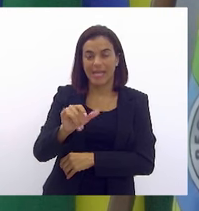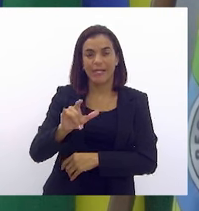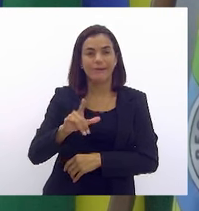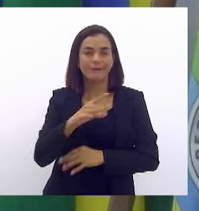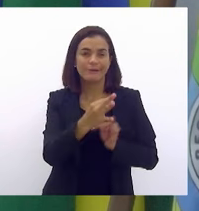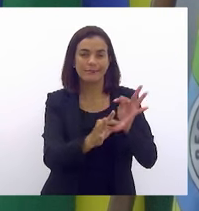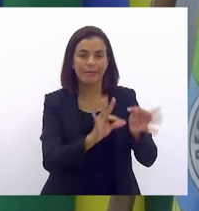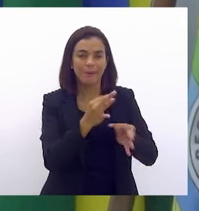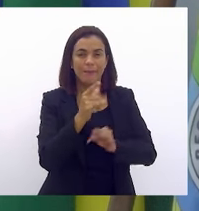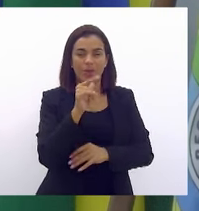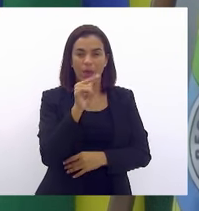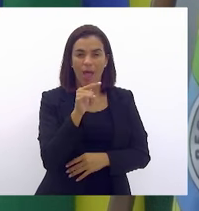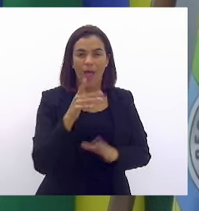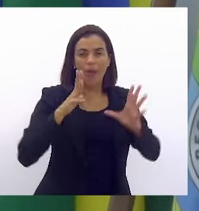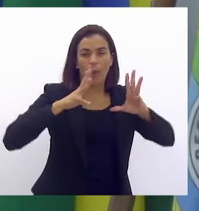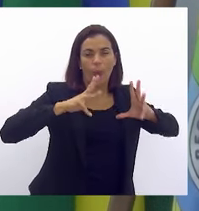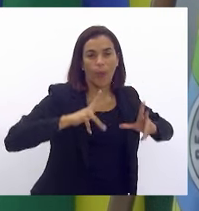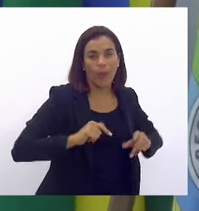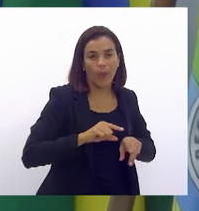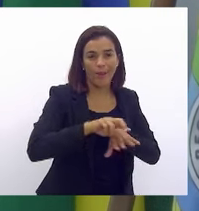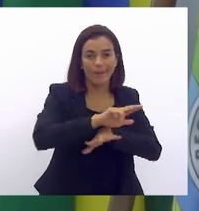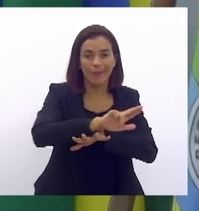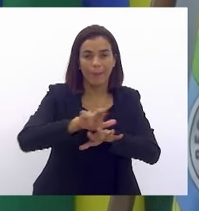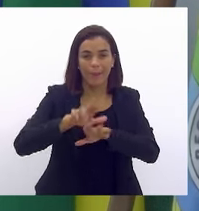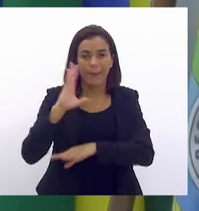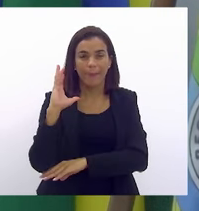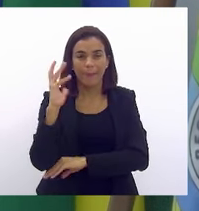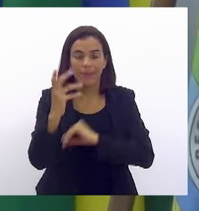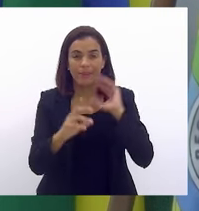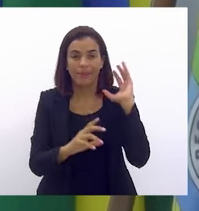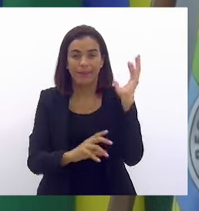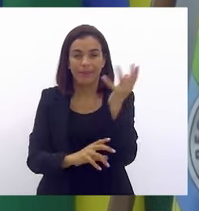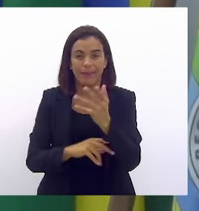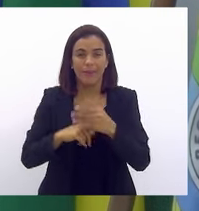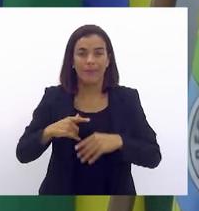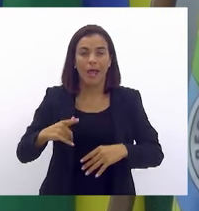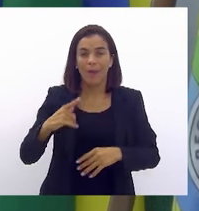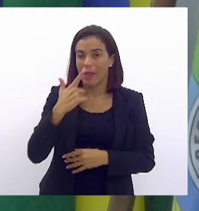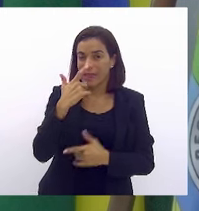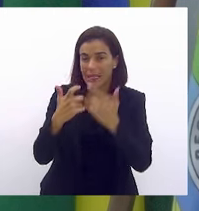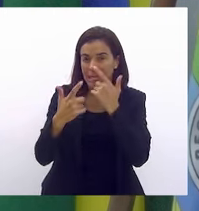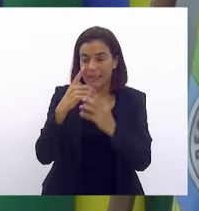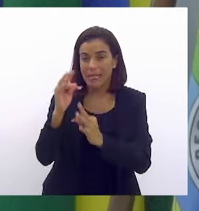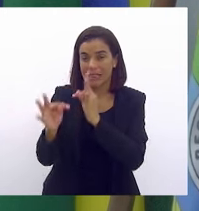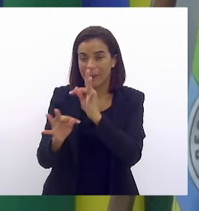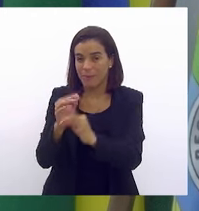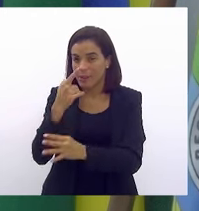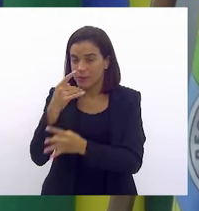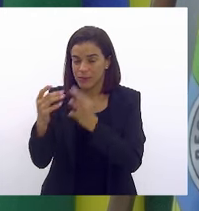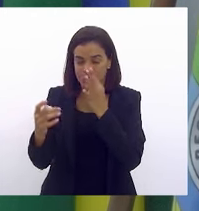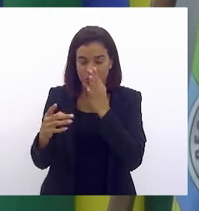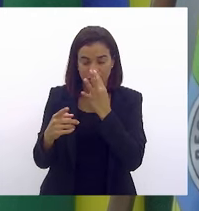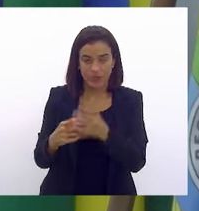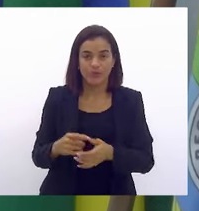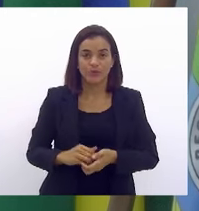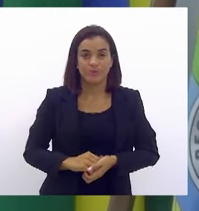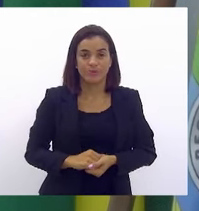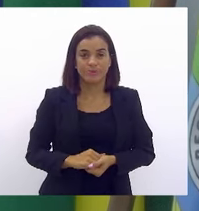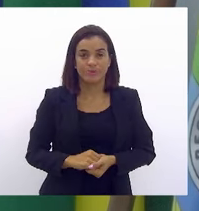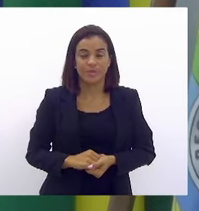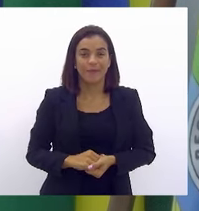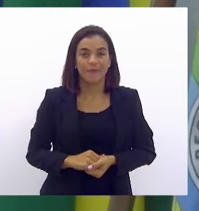eu, como conselheiro, eu estou coordenando a nossa Comissão de Meio Ambiente, que